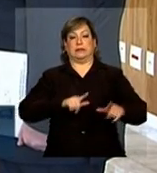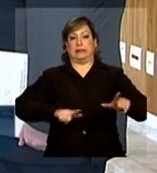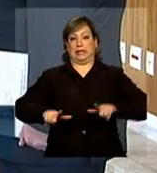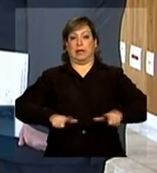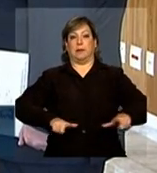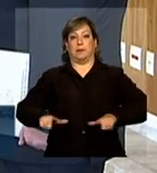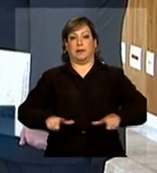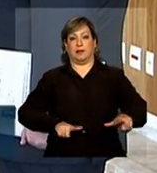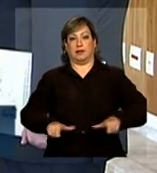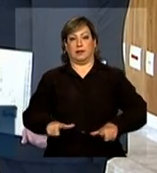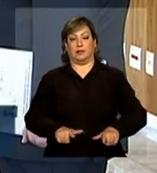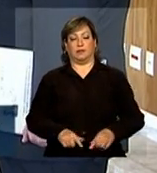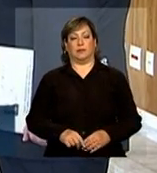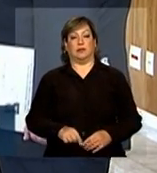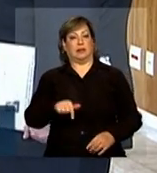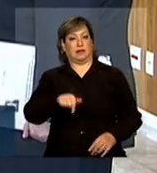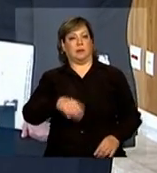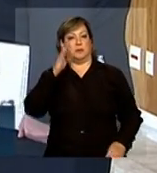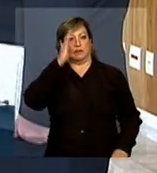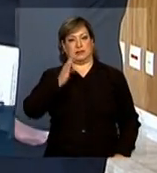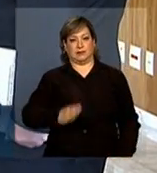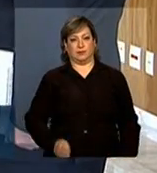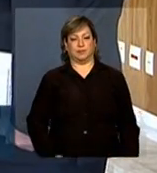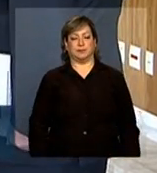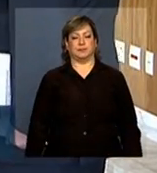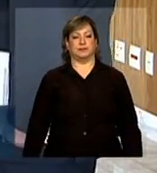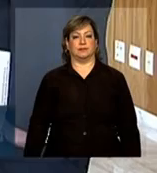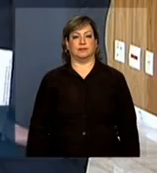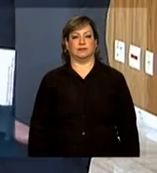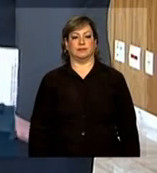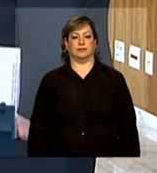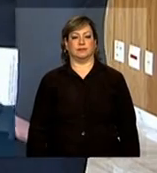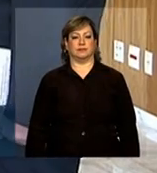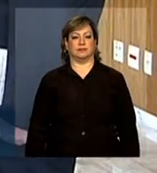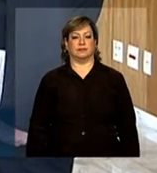funções no Brasil.